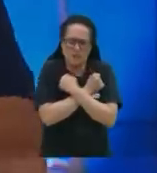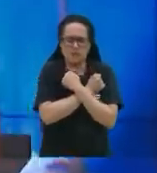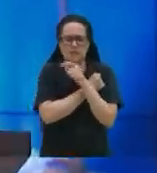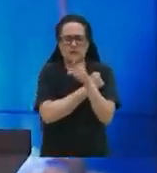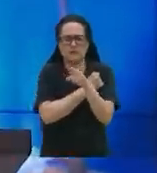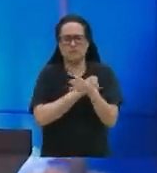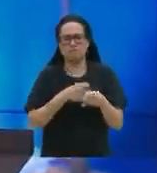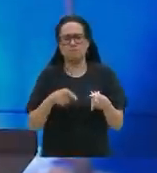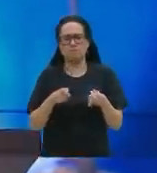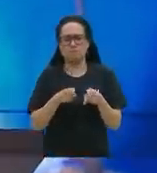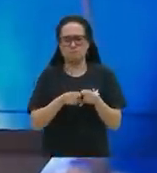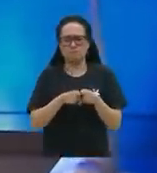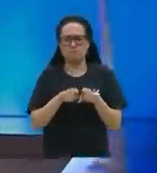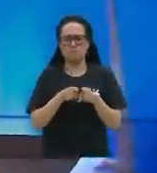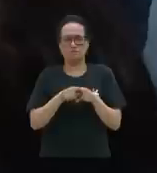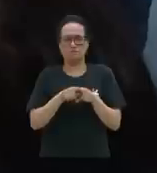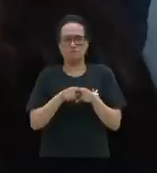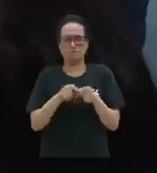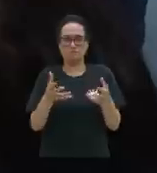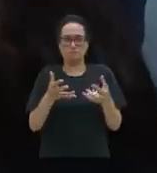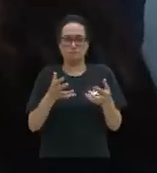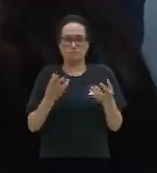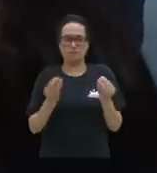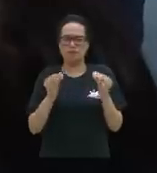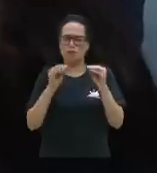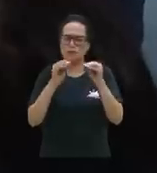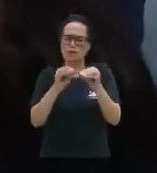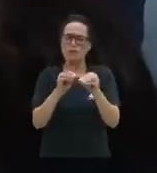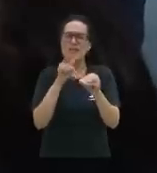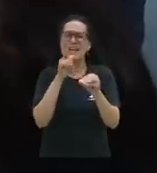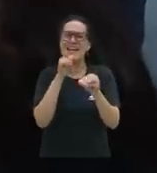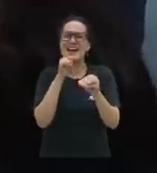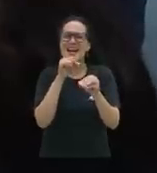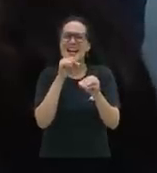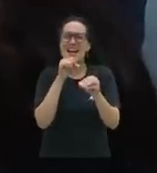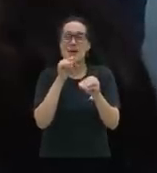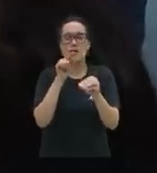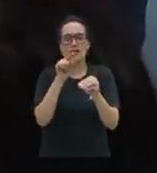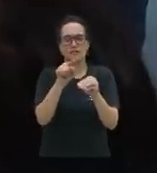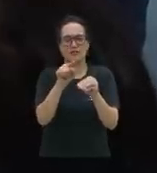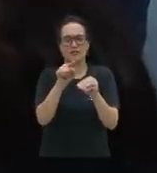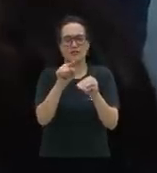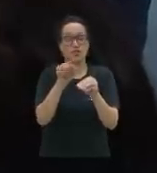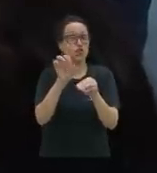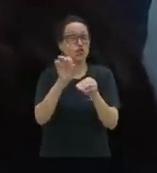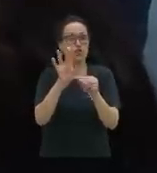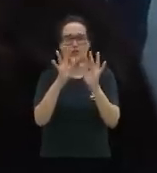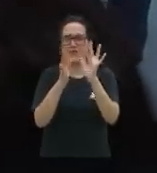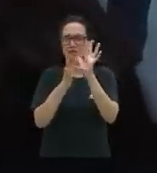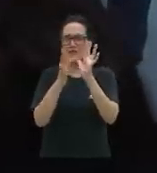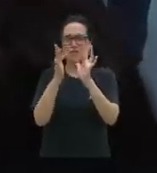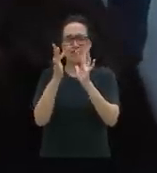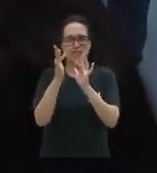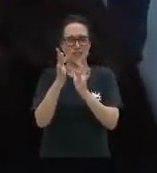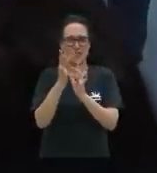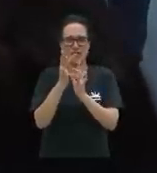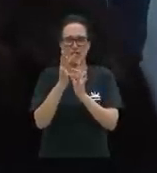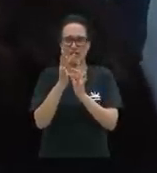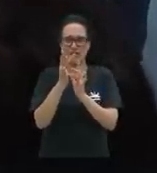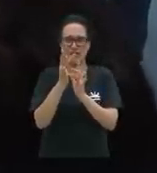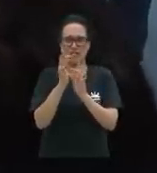E quer colocar em você uma água que só Ele pode colocar para saciar sua sede de